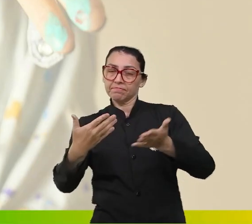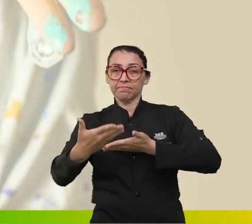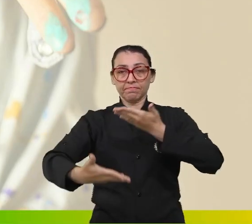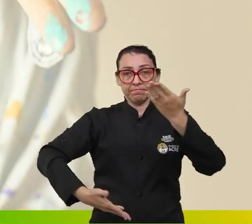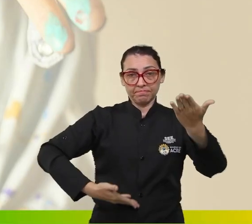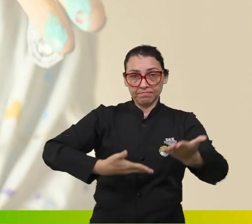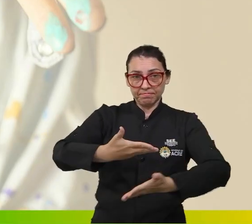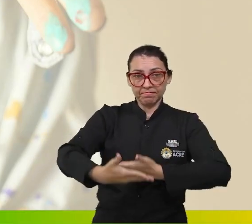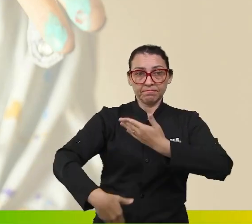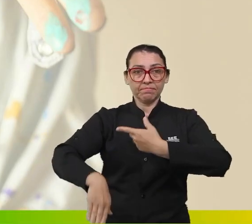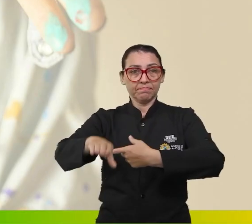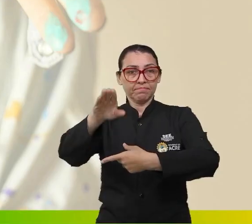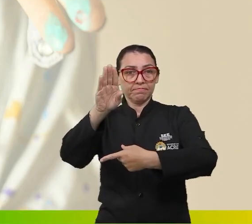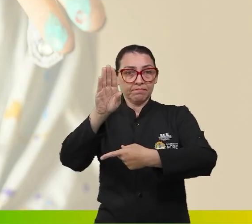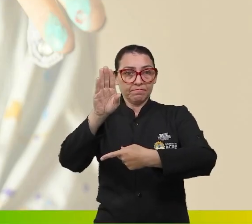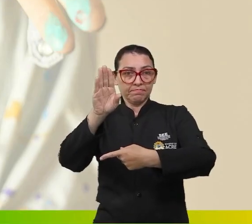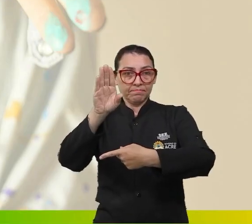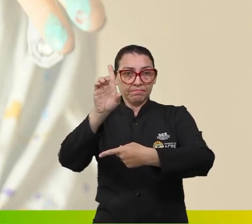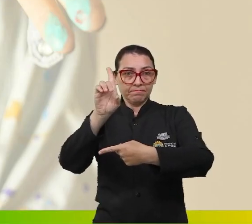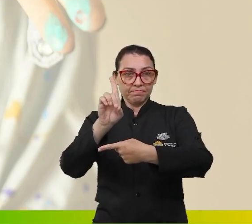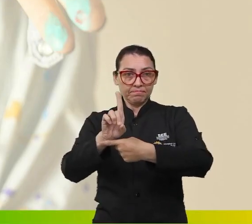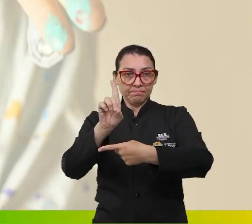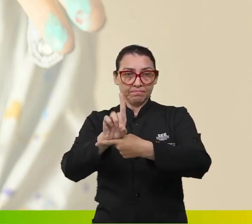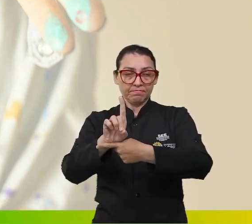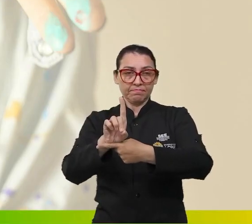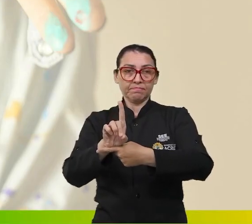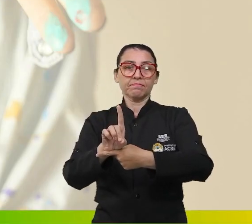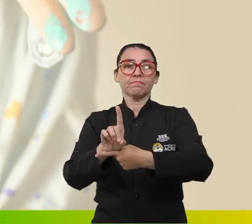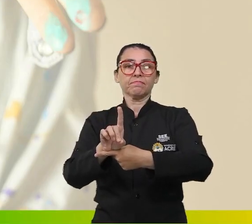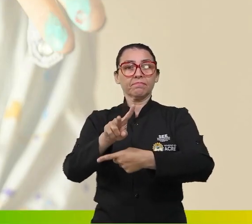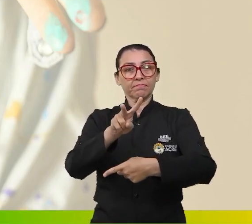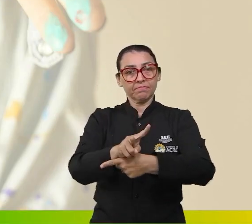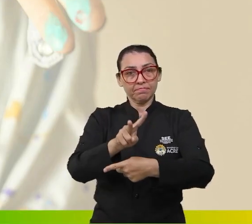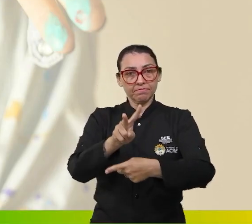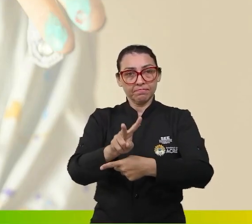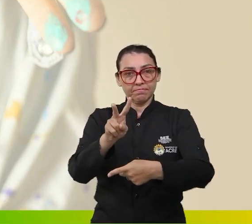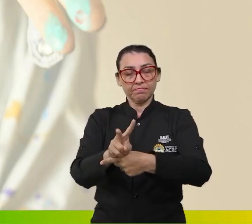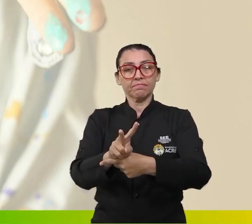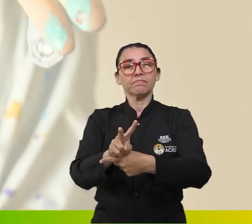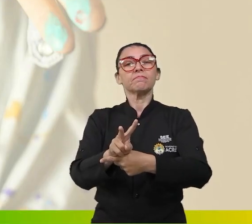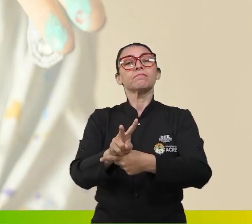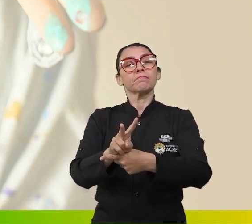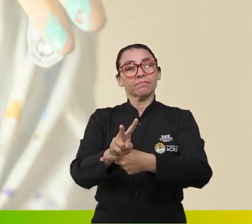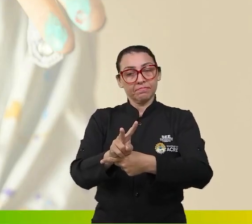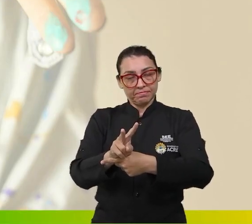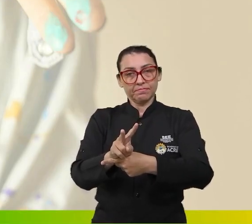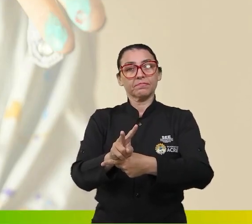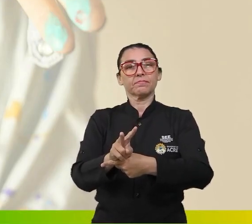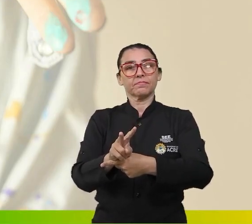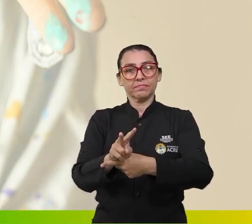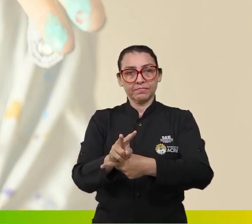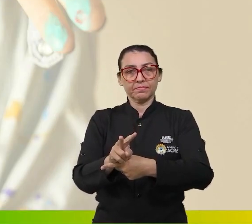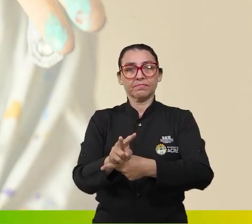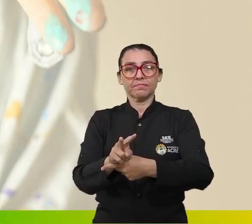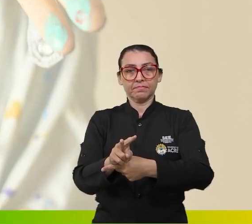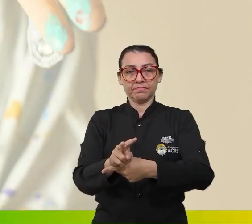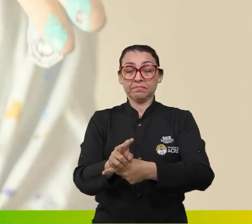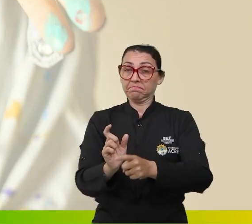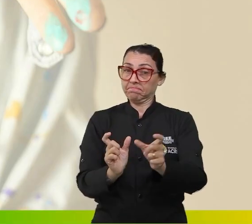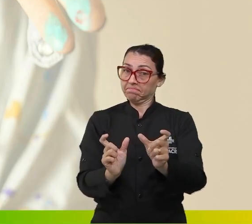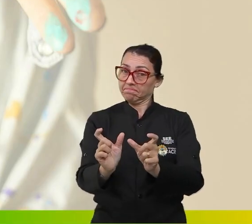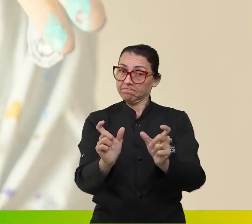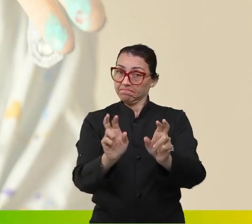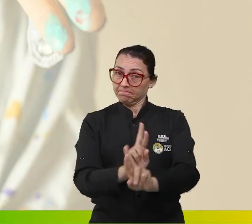intervenção. Letra B, a preservação perene da obra. A gente sabe que efemeridade e preservação, né, são